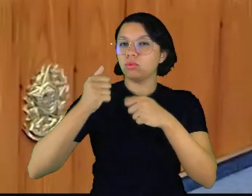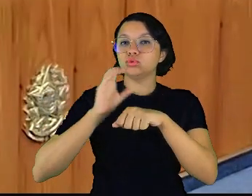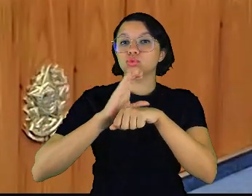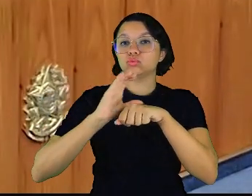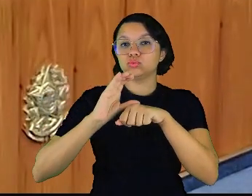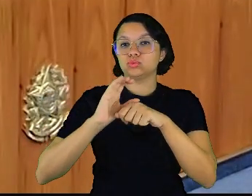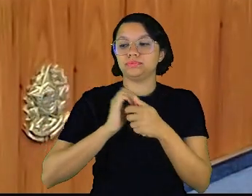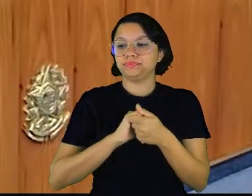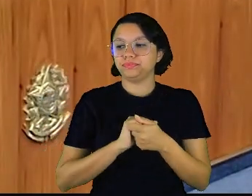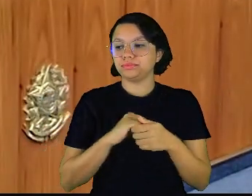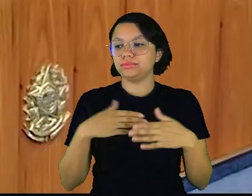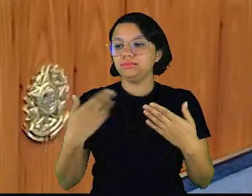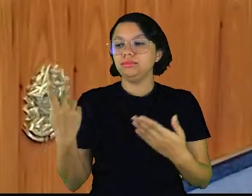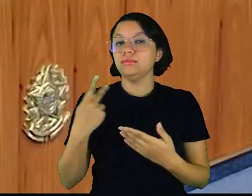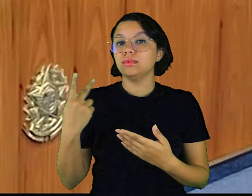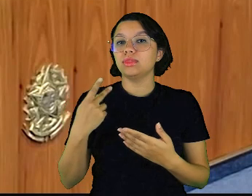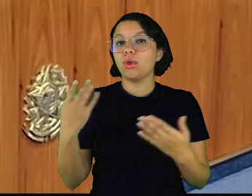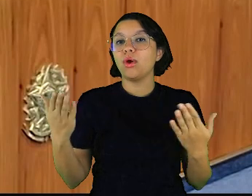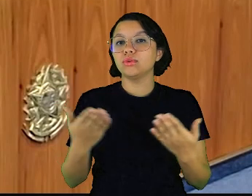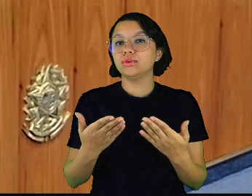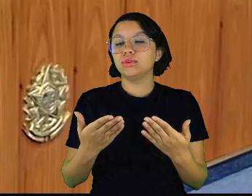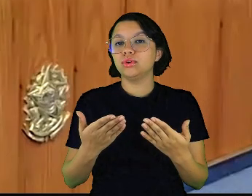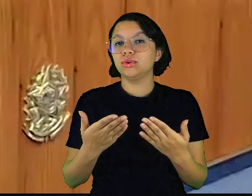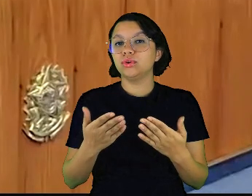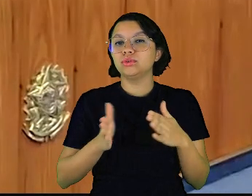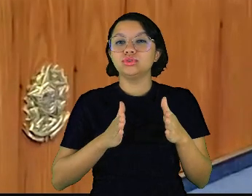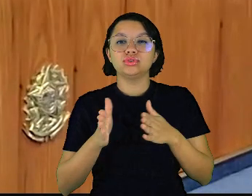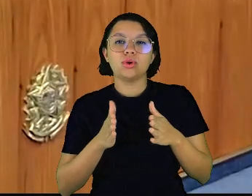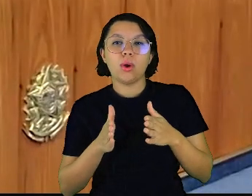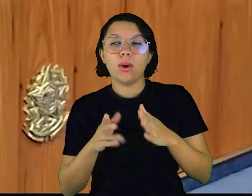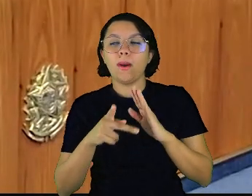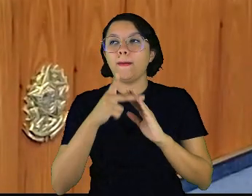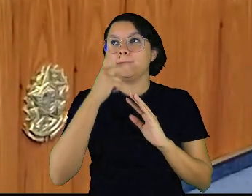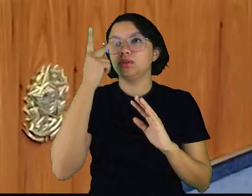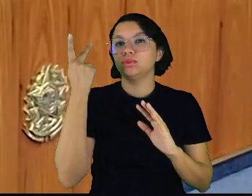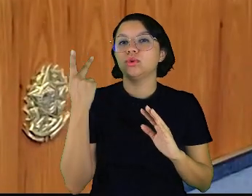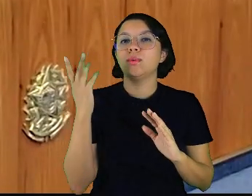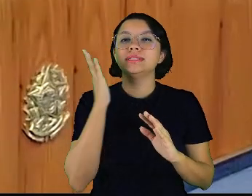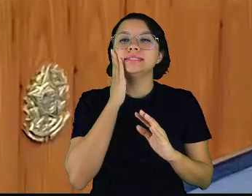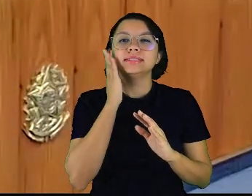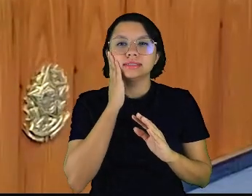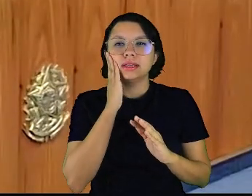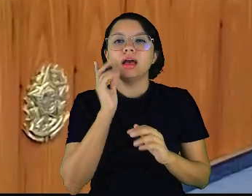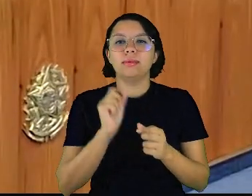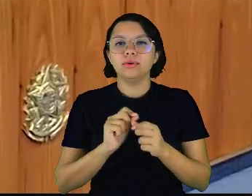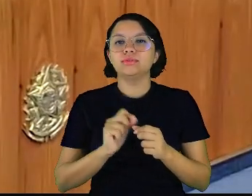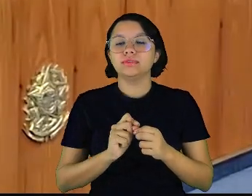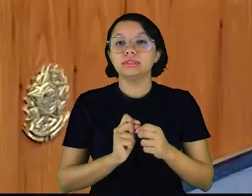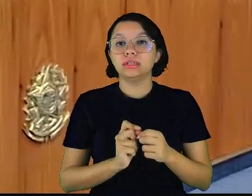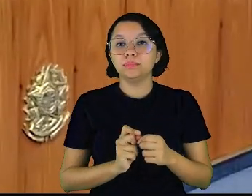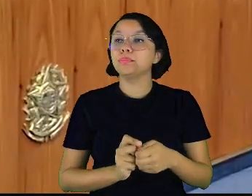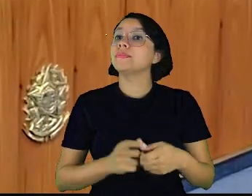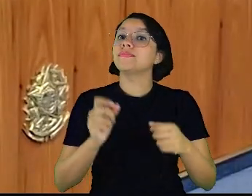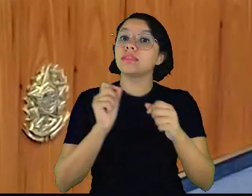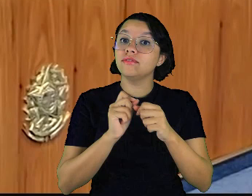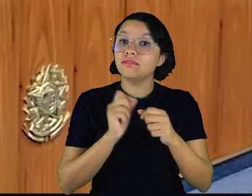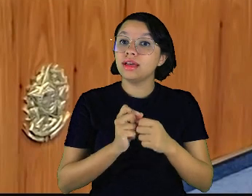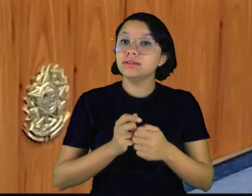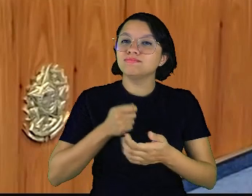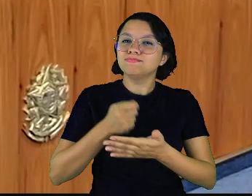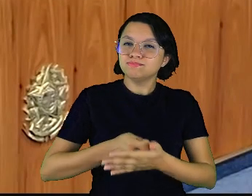né? Então, nós estamos aqui hoje no meio de pessoas que sabem o que estão fazendo, fazem com